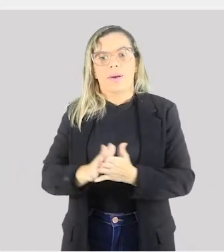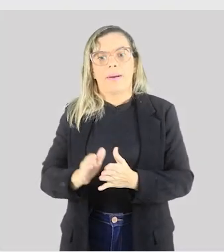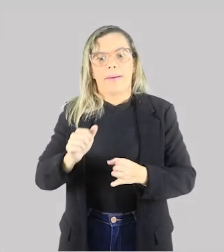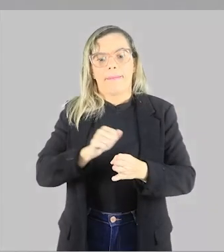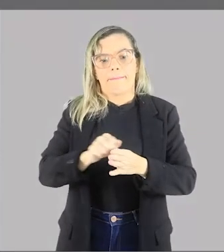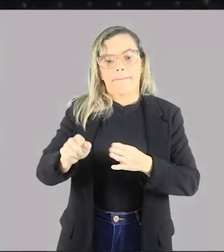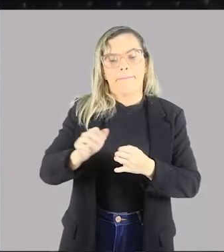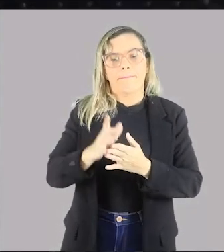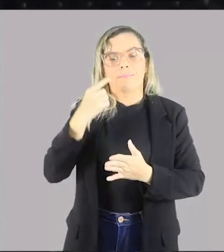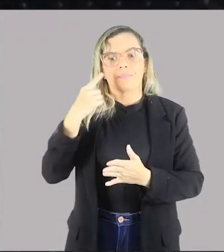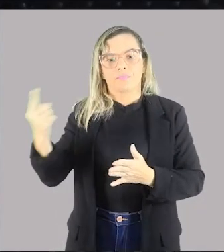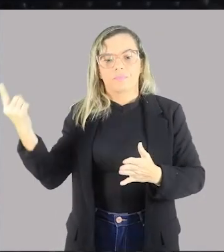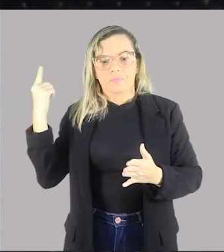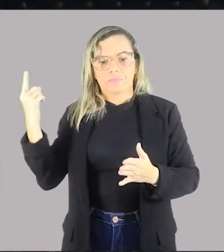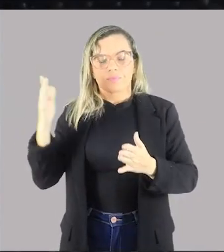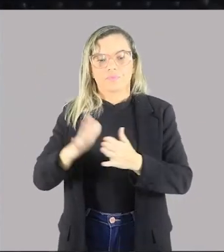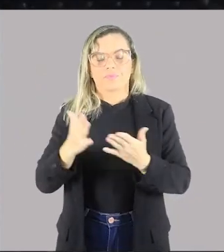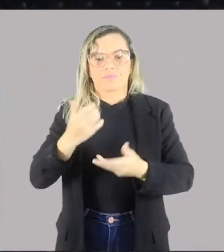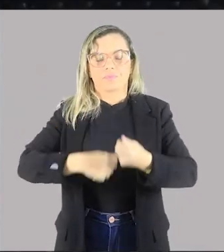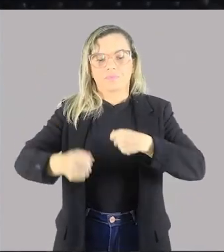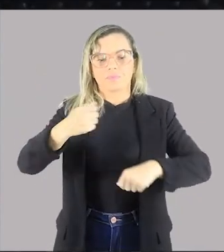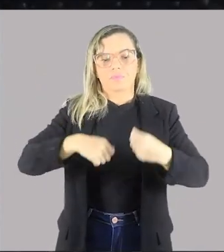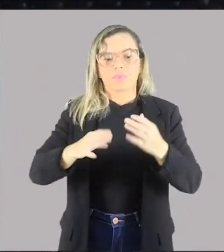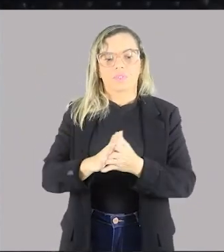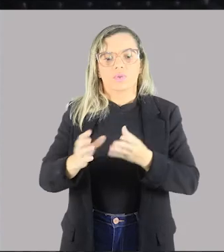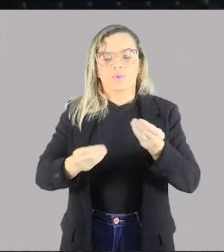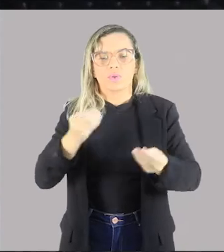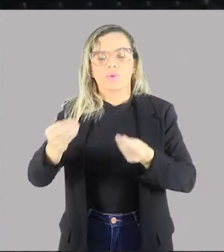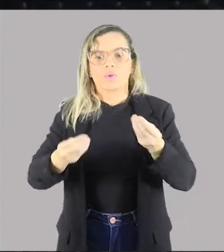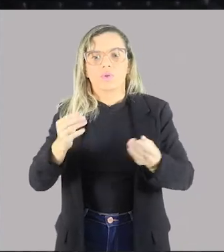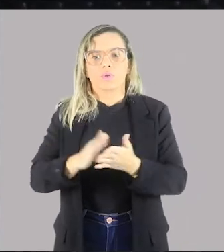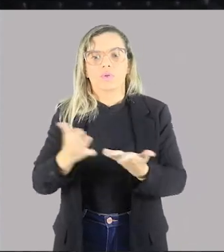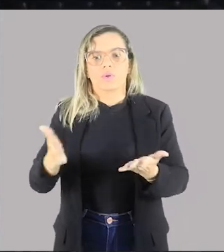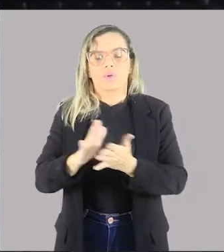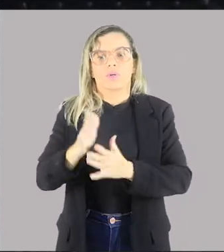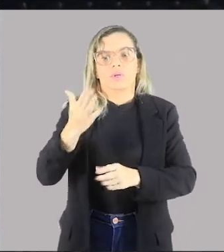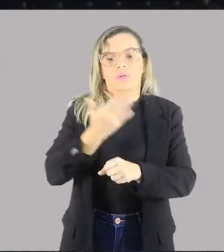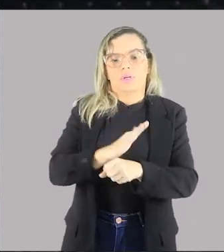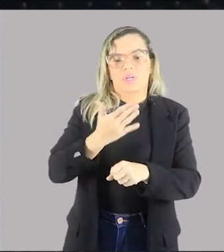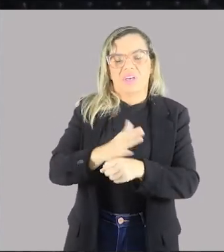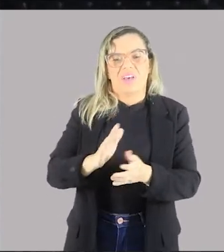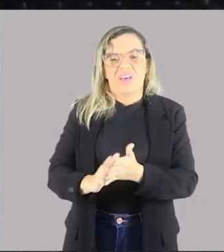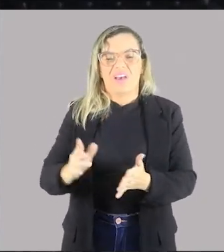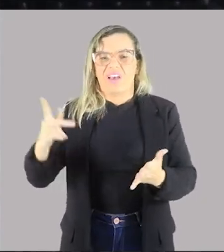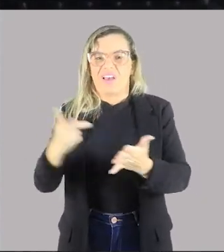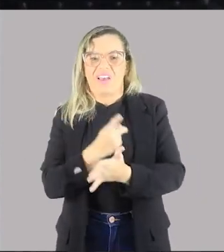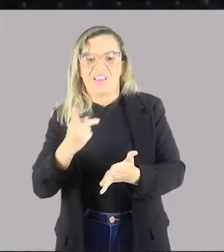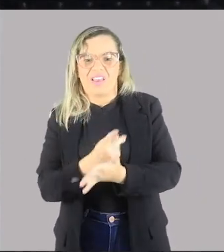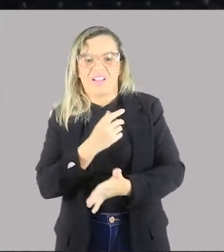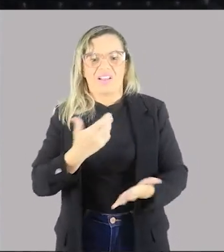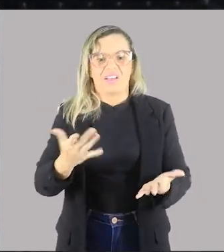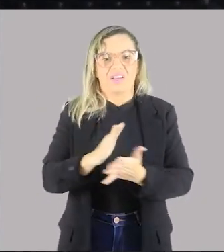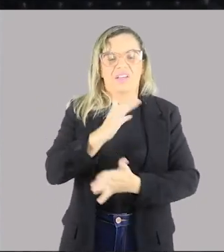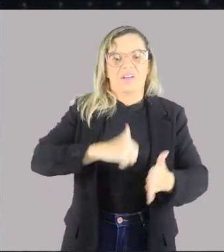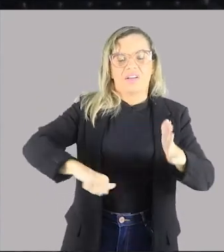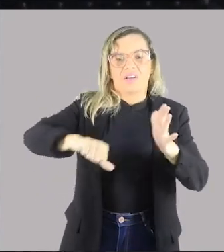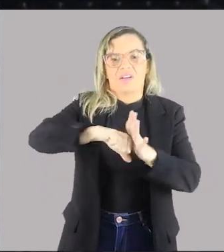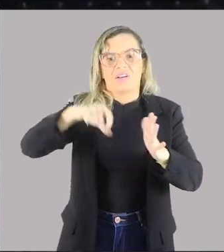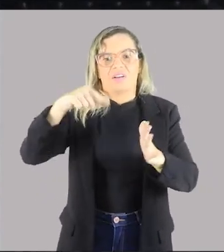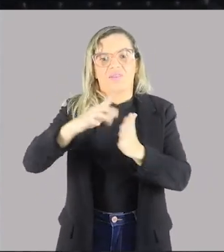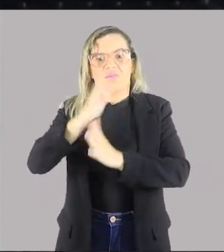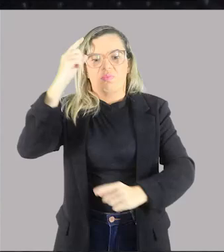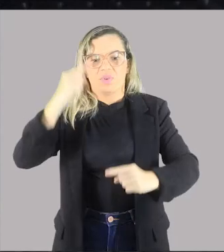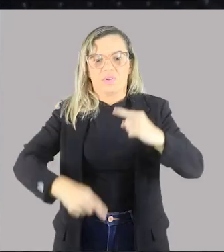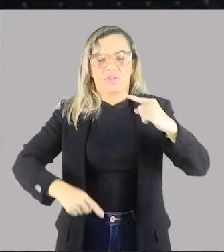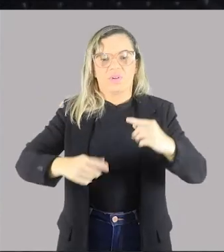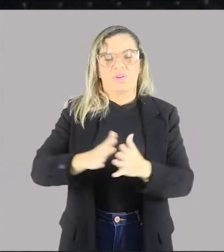moralidade é violada administrativamente, ou seja, executar de maneira incorreta, ilegal, ilícita a função